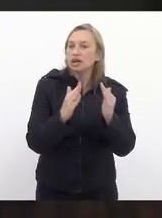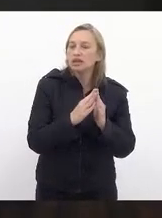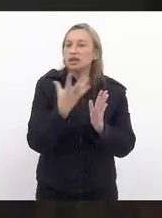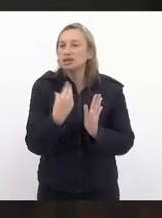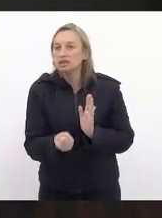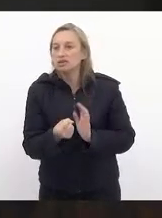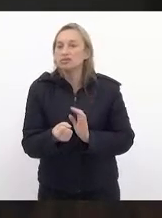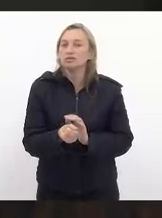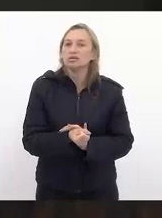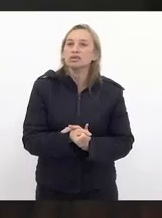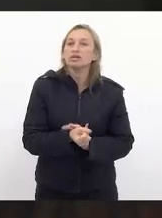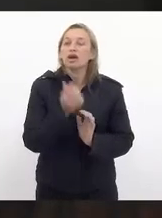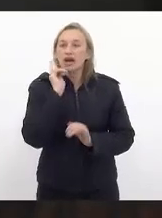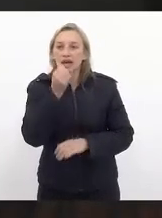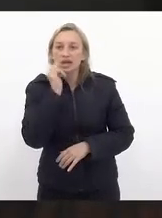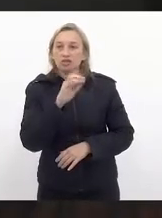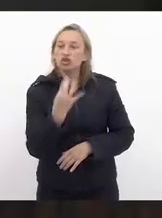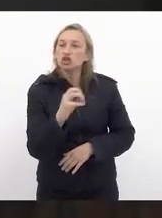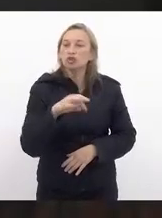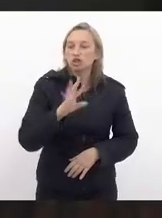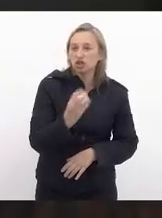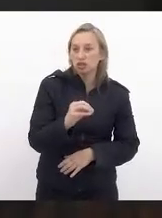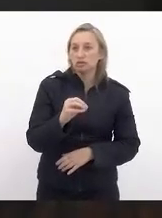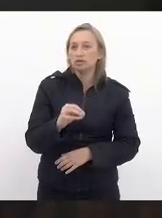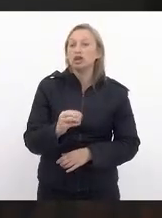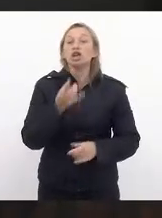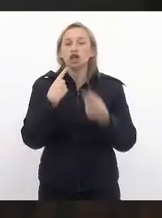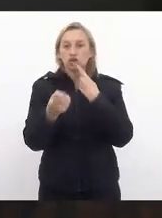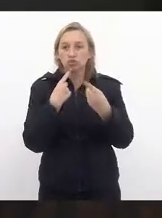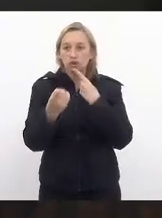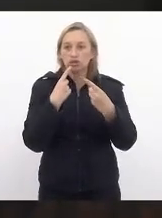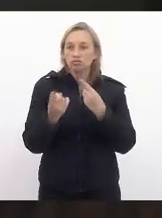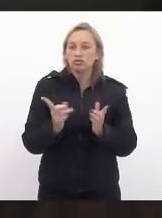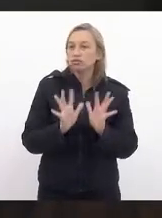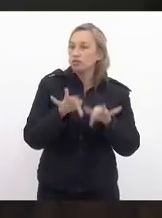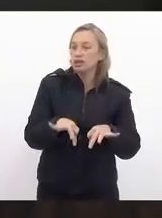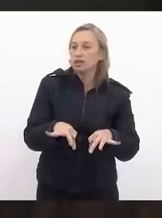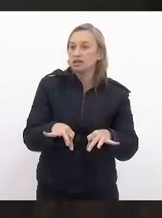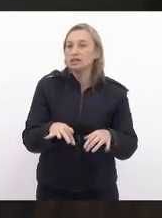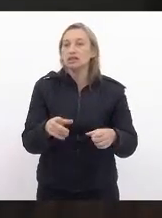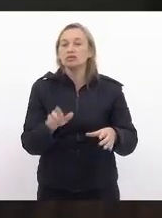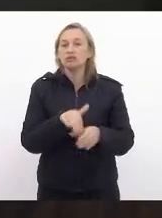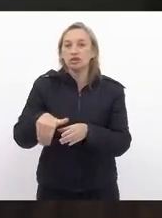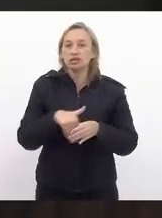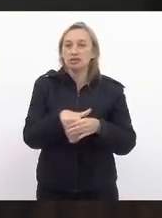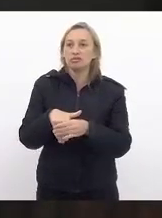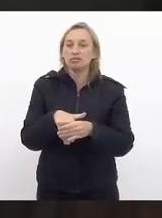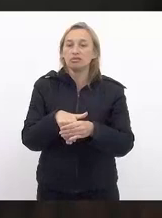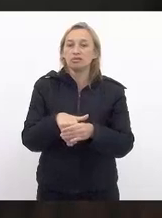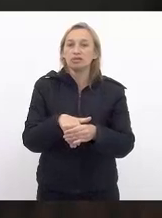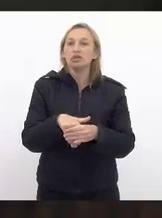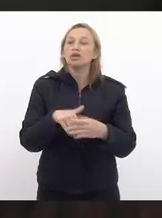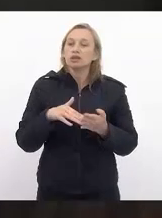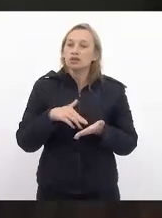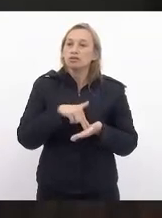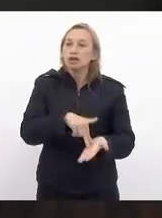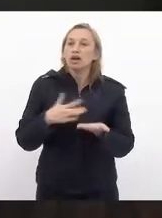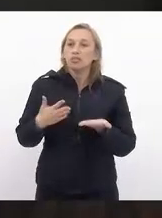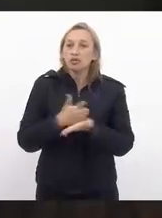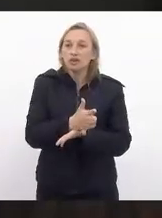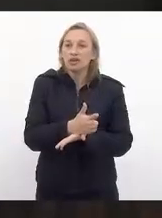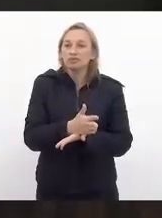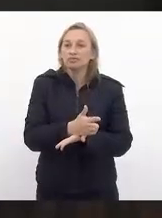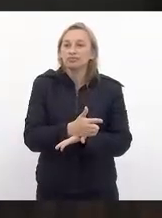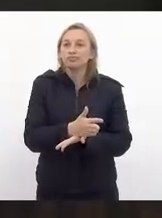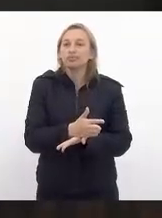externas favorável relator Chico Machado em discussão não havendo Quem Queira discutir em votação seus que a própria merece Como